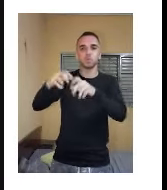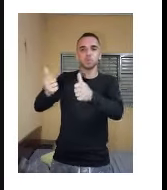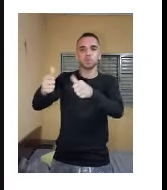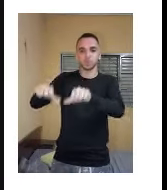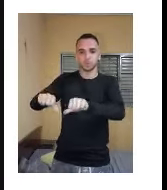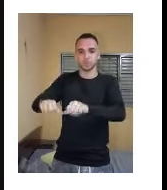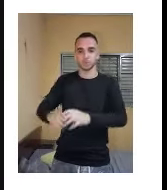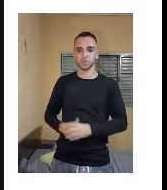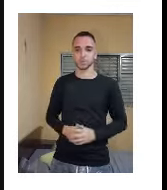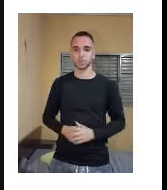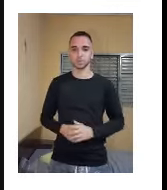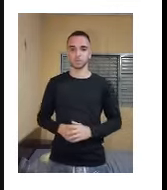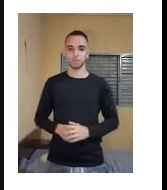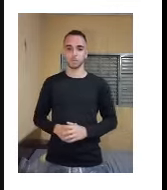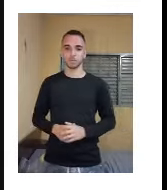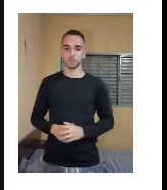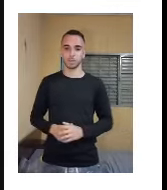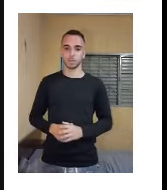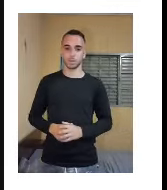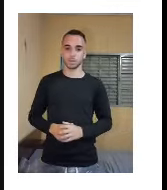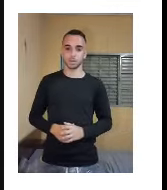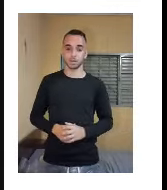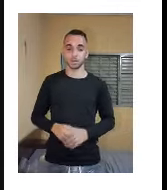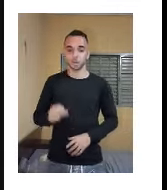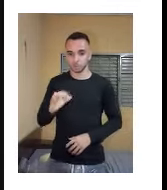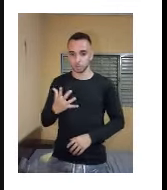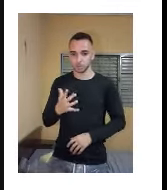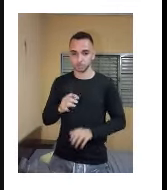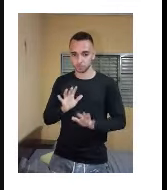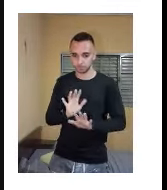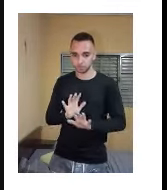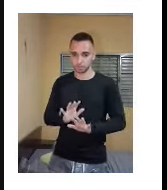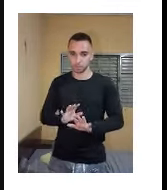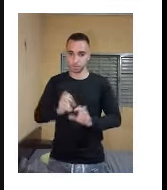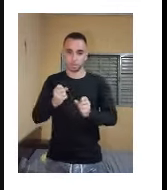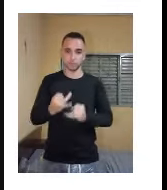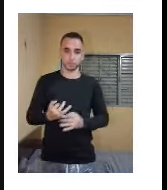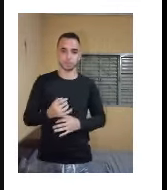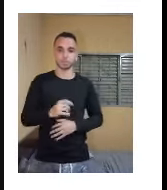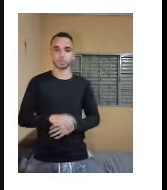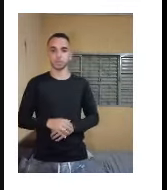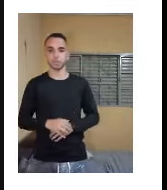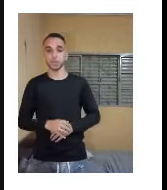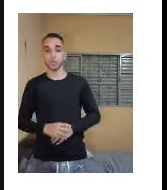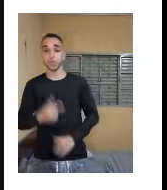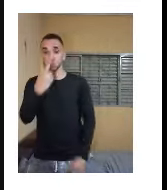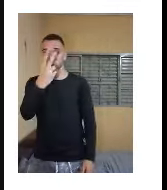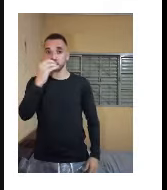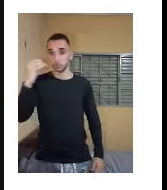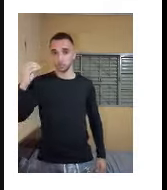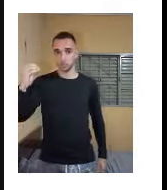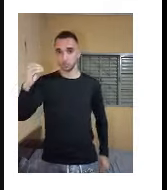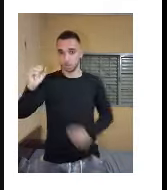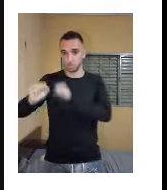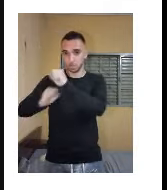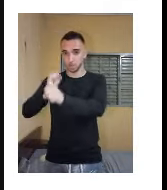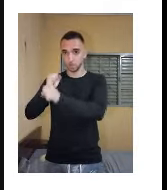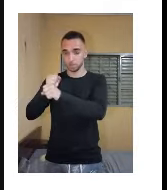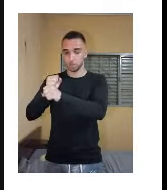se estimava uma capacidade eólica mundial que chegaria, né, a 30 gigawatts em